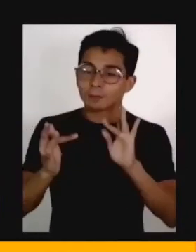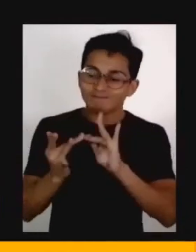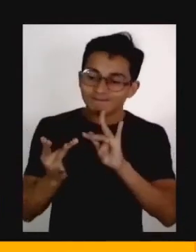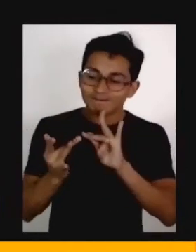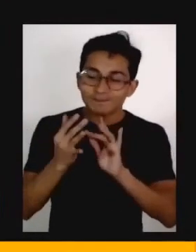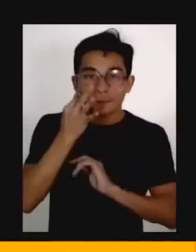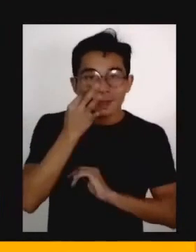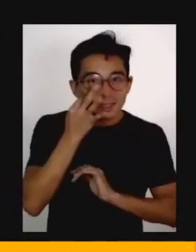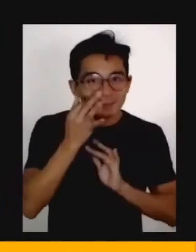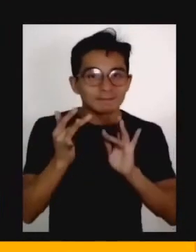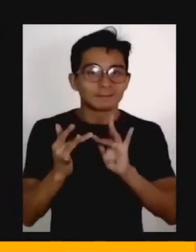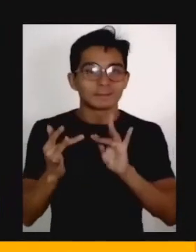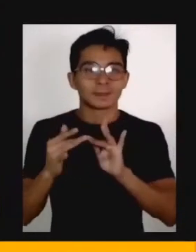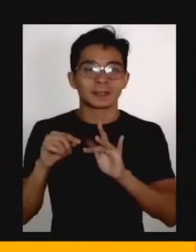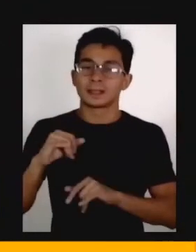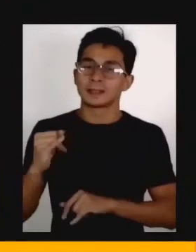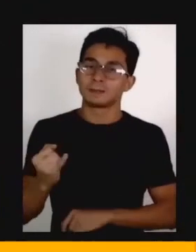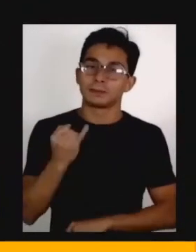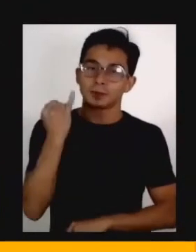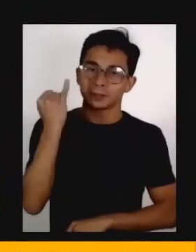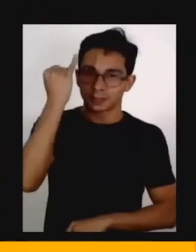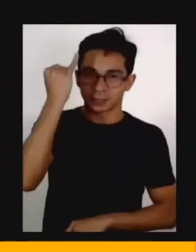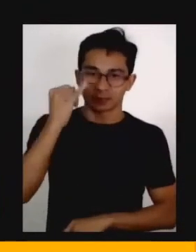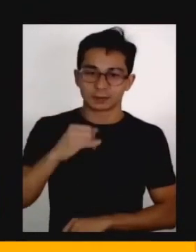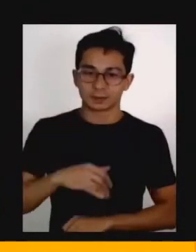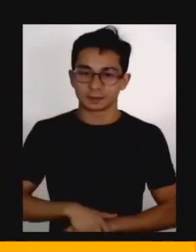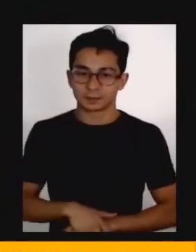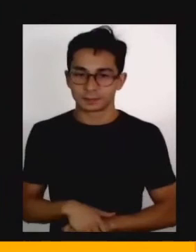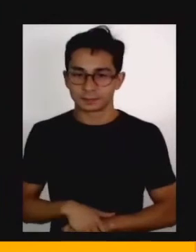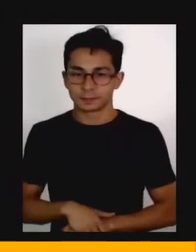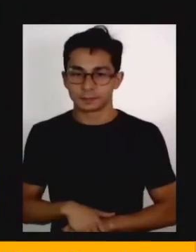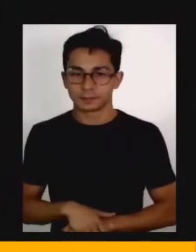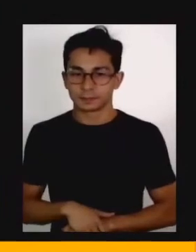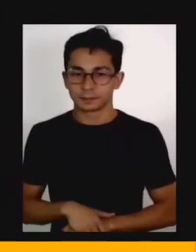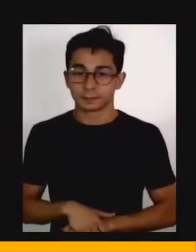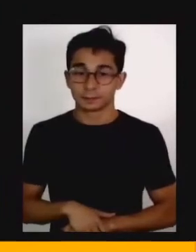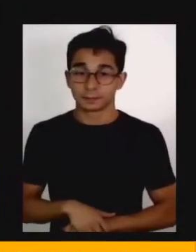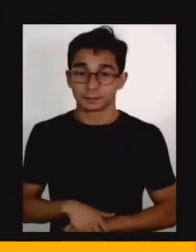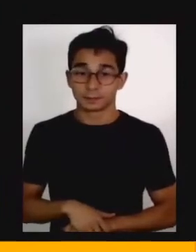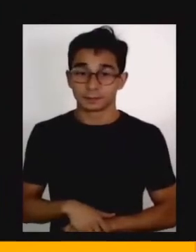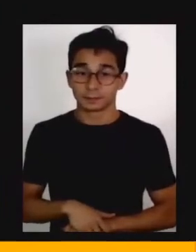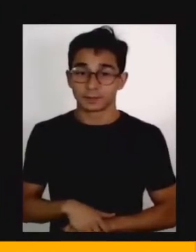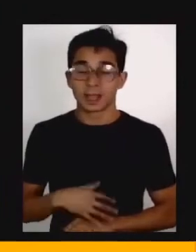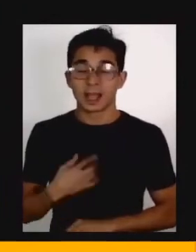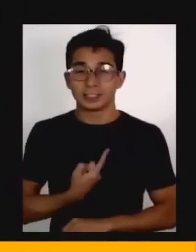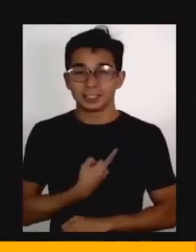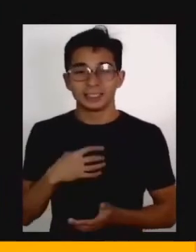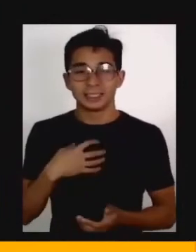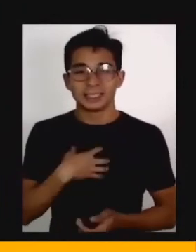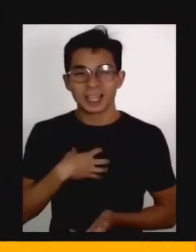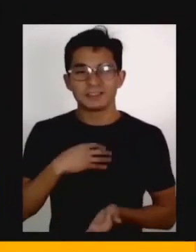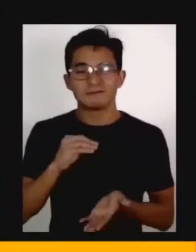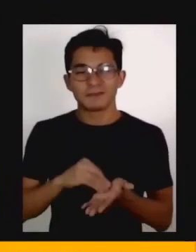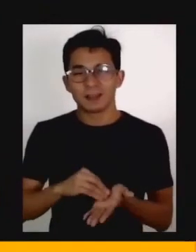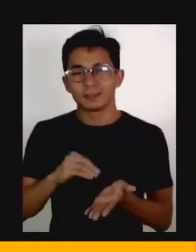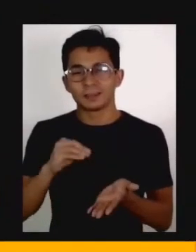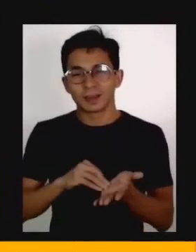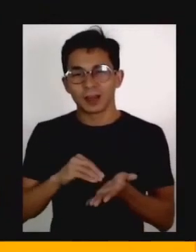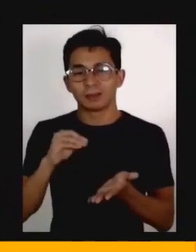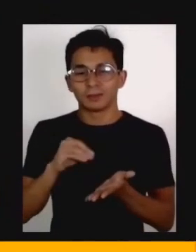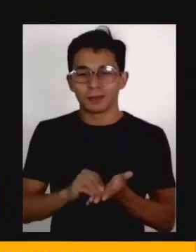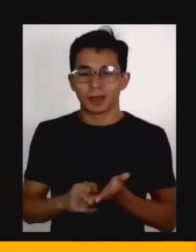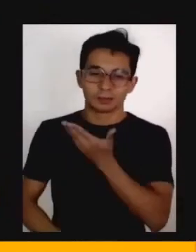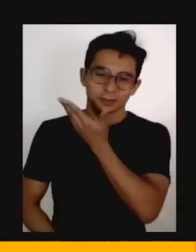das coisas mais importantes. E aqui a gente traz um pouquinho do que a gente está sentindo falta e que a gente tem certeza que em breve a gente vai